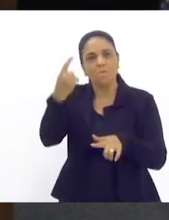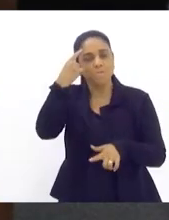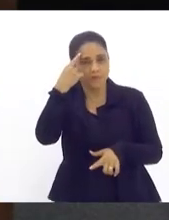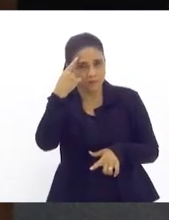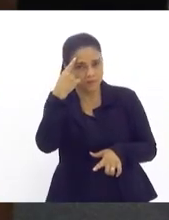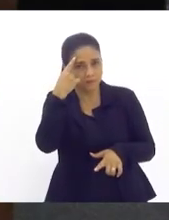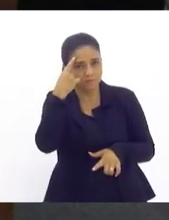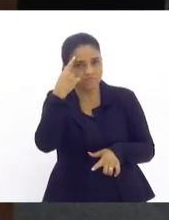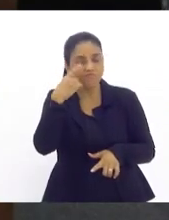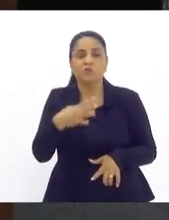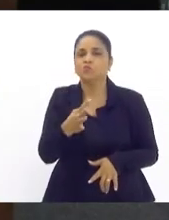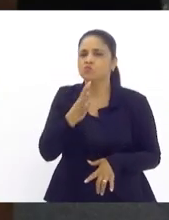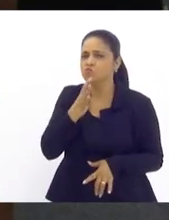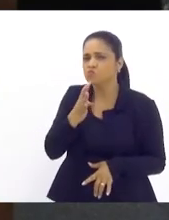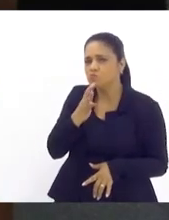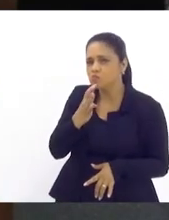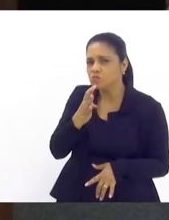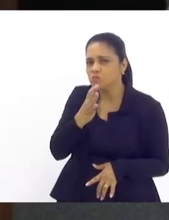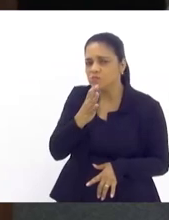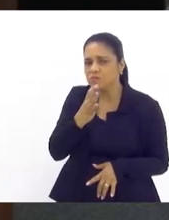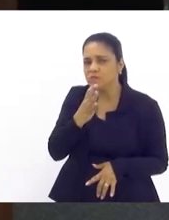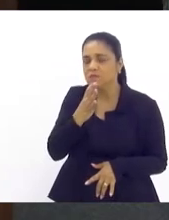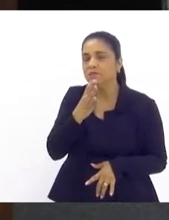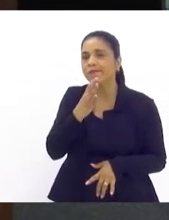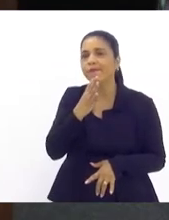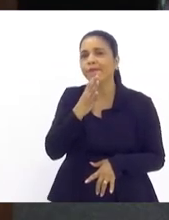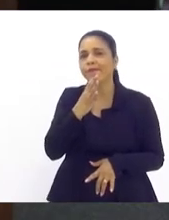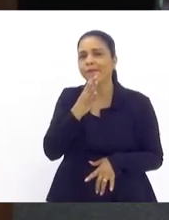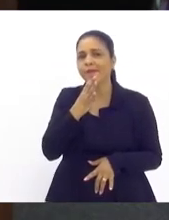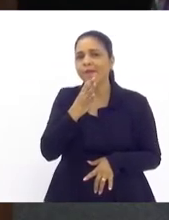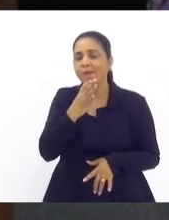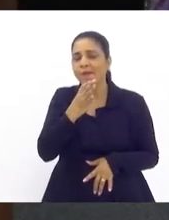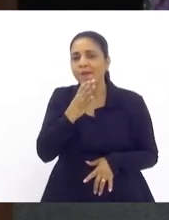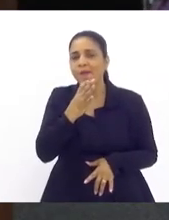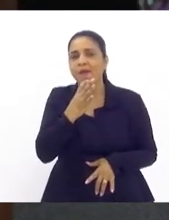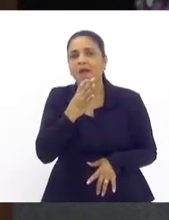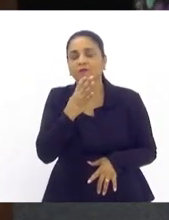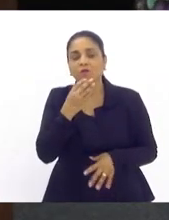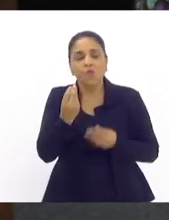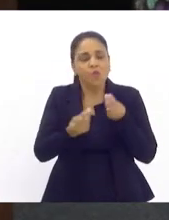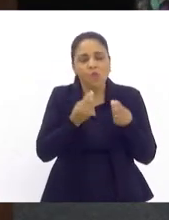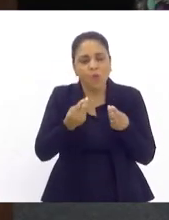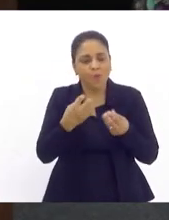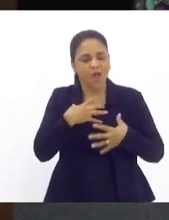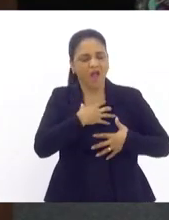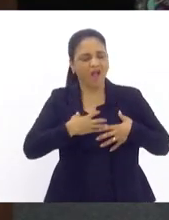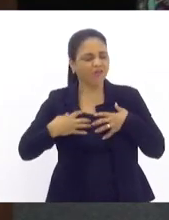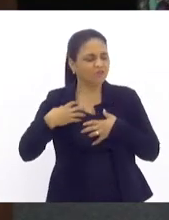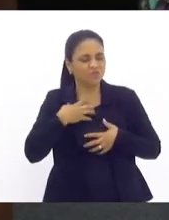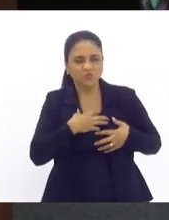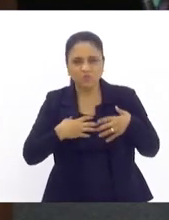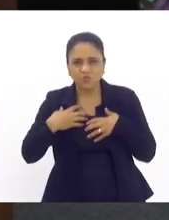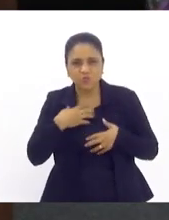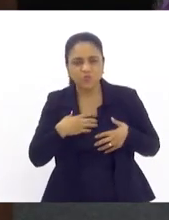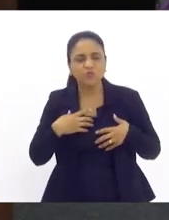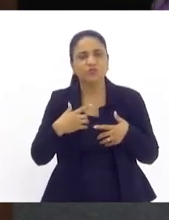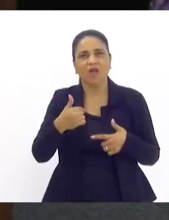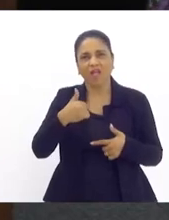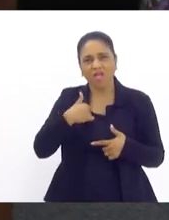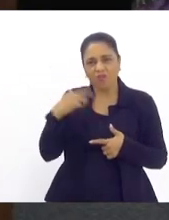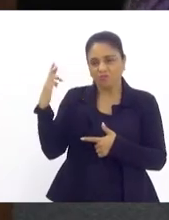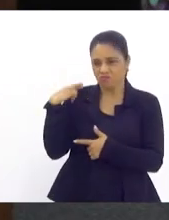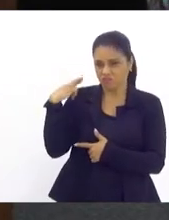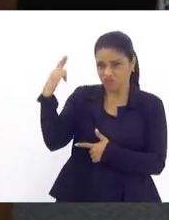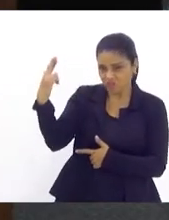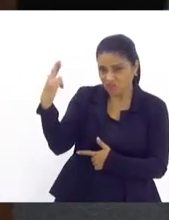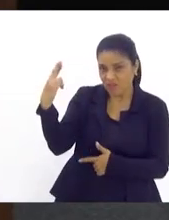de perto essa angústia do atendimento. Quando fui chefe da Polícia Civil,